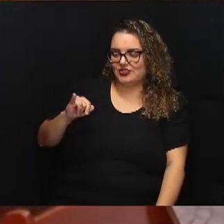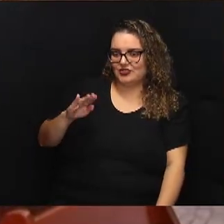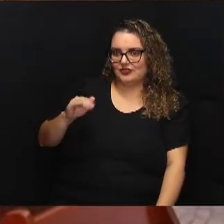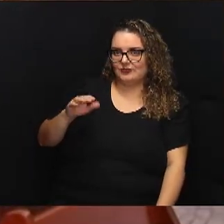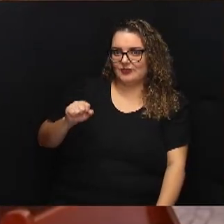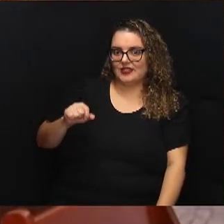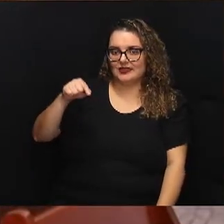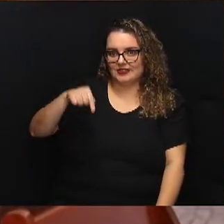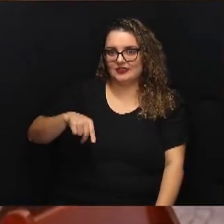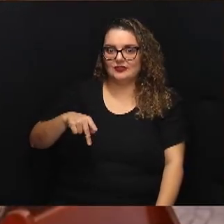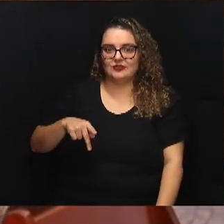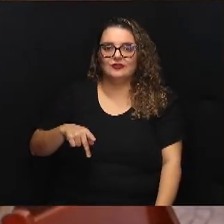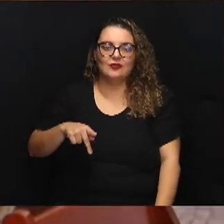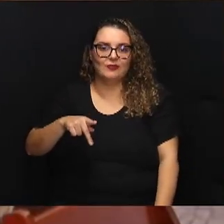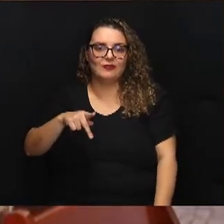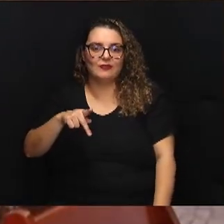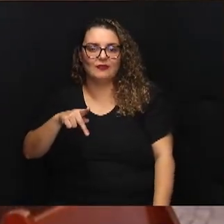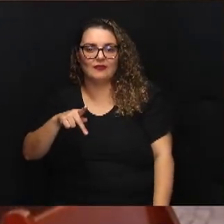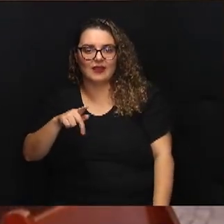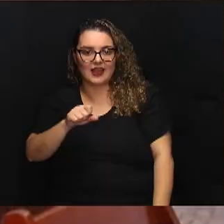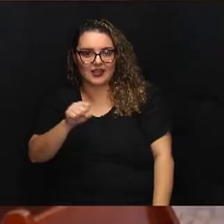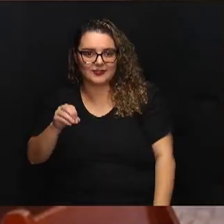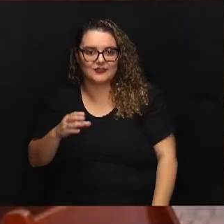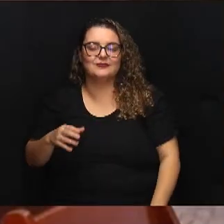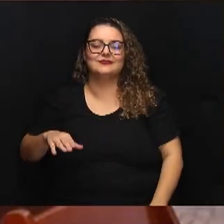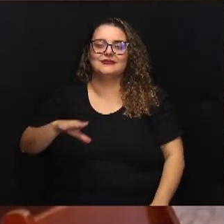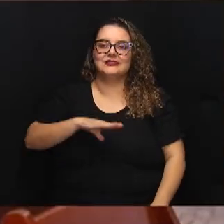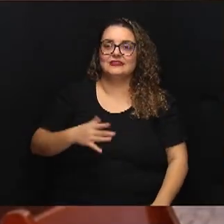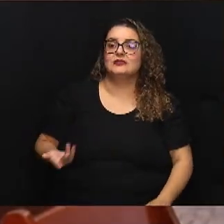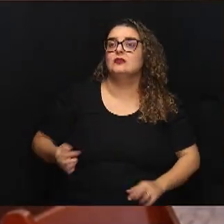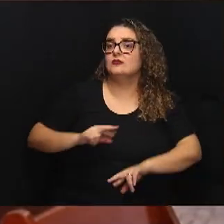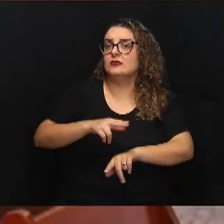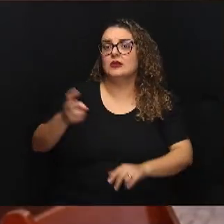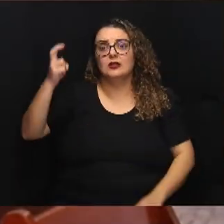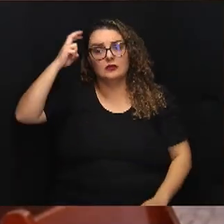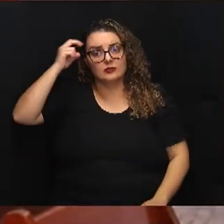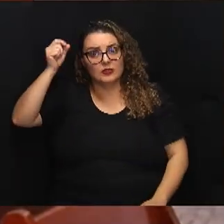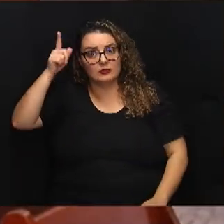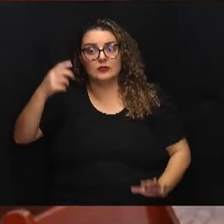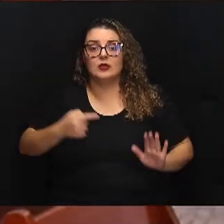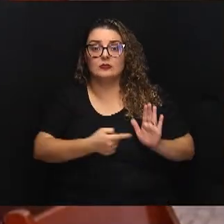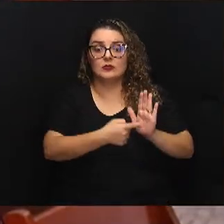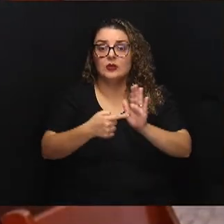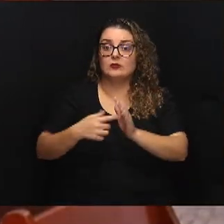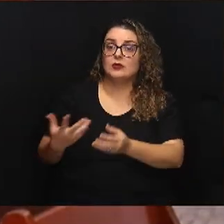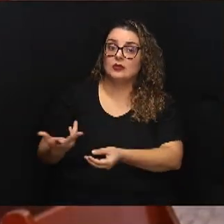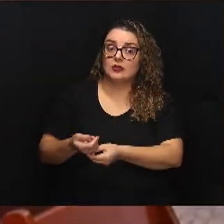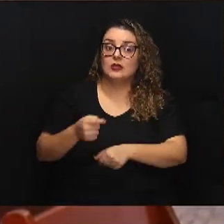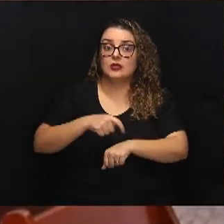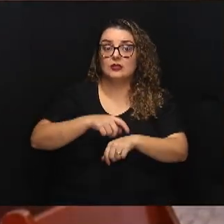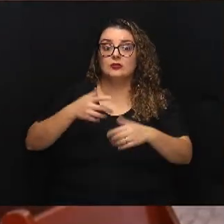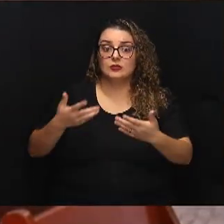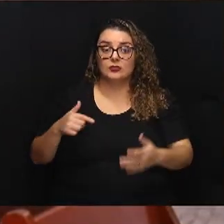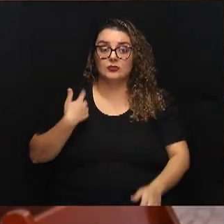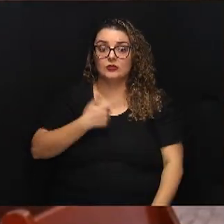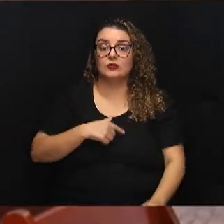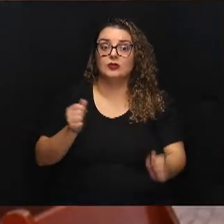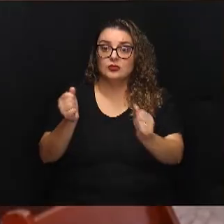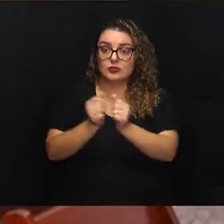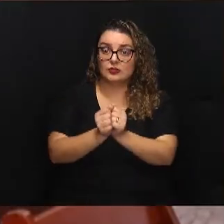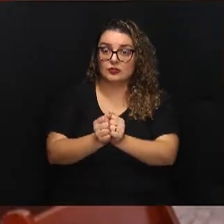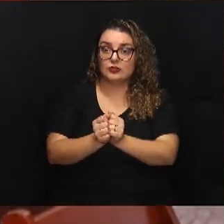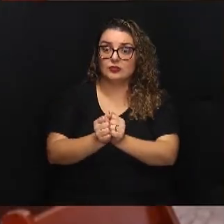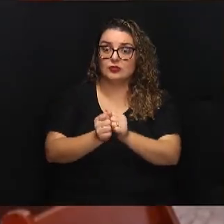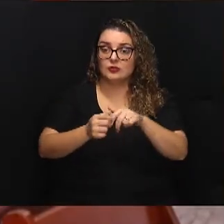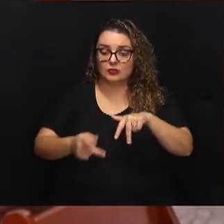já tivemos aqui manifestações culturais, apresentações artísticas. Neste momento, nós estamos aqui com a